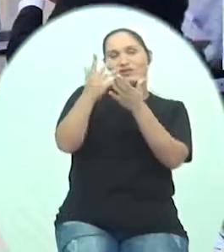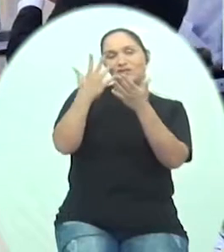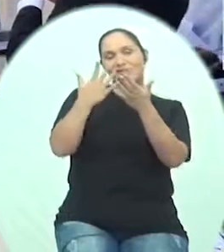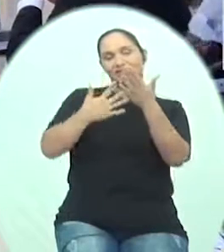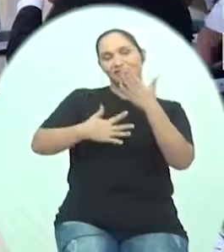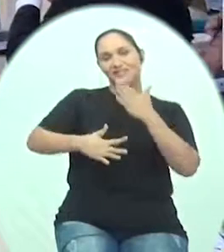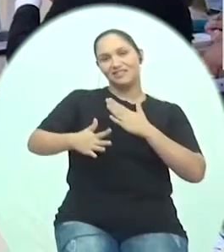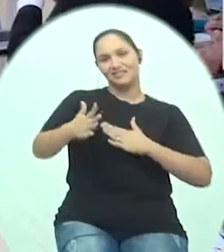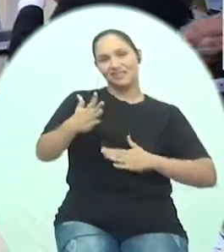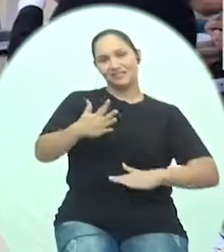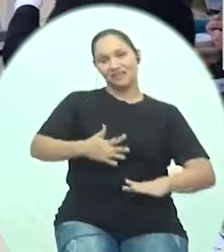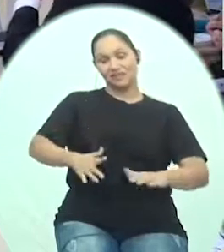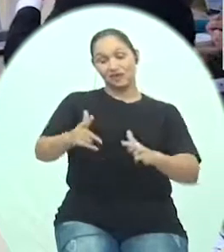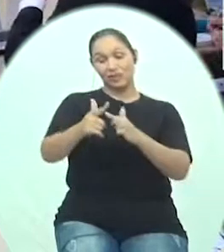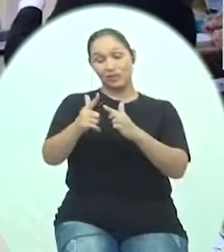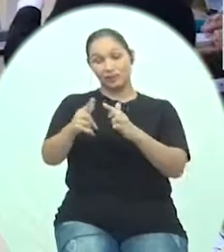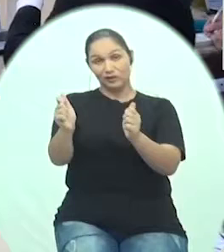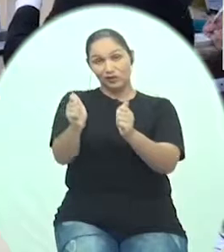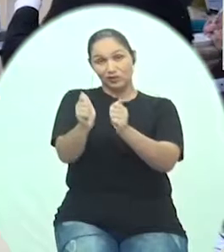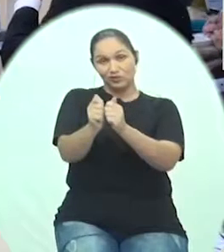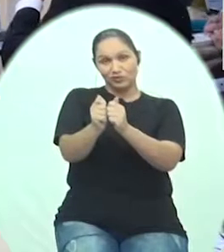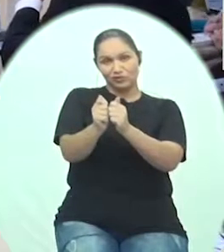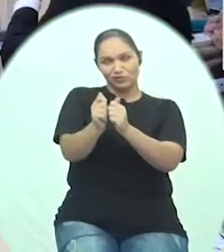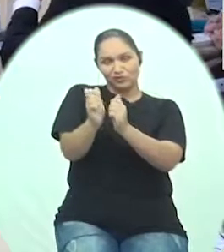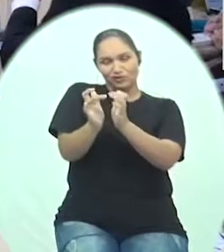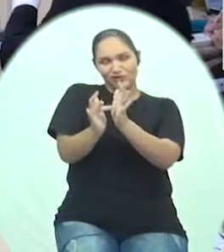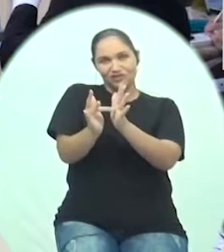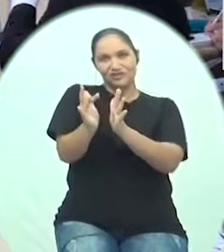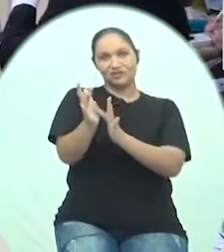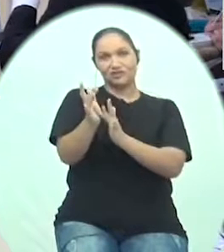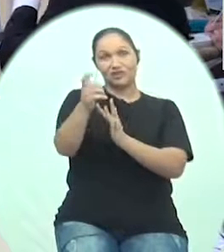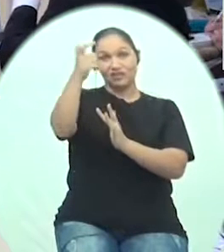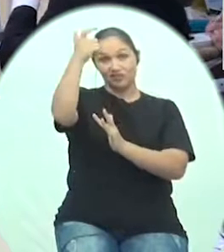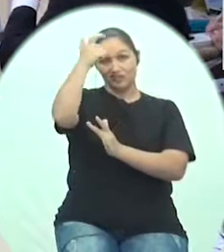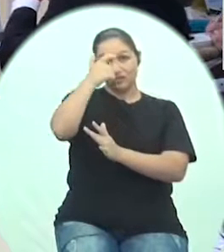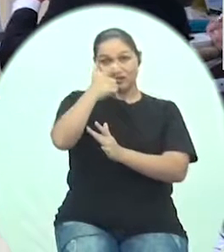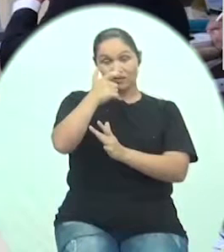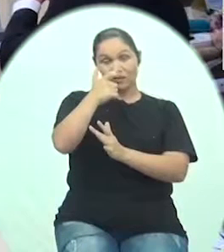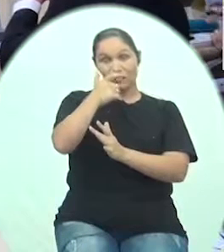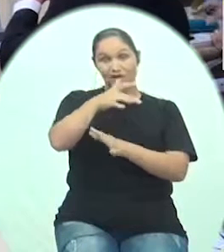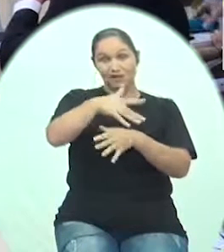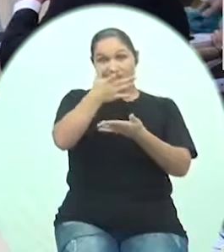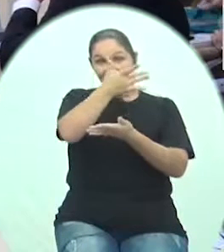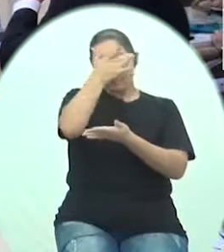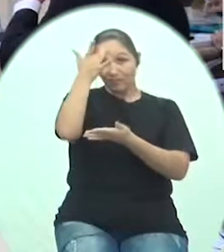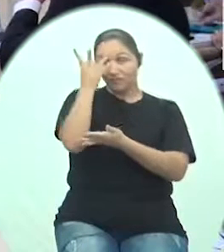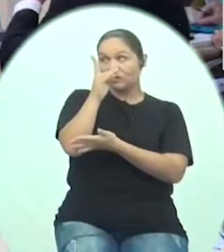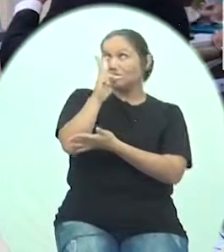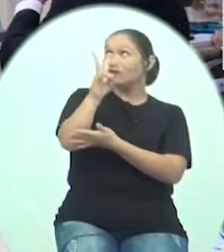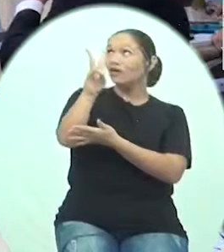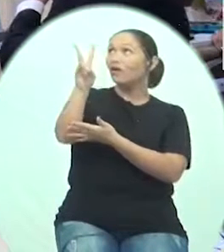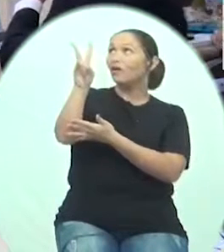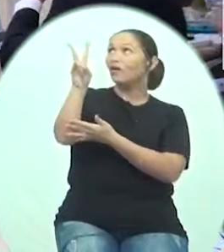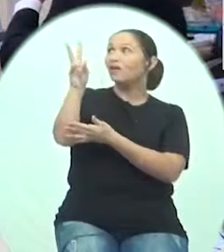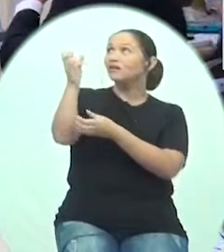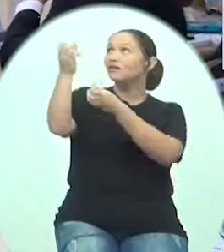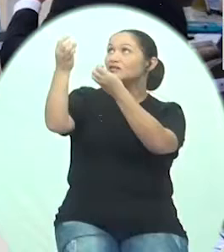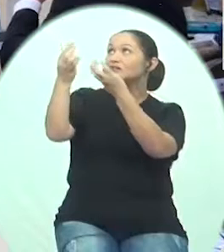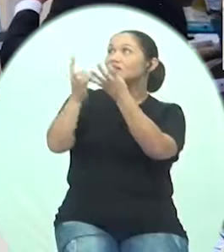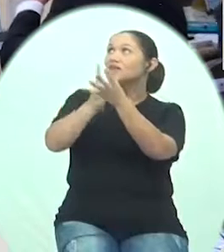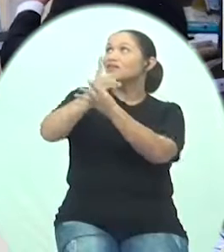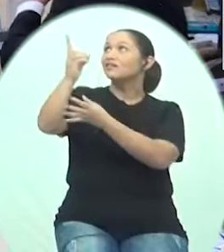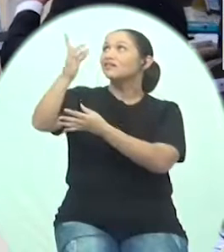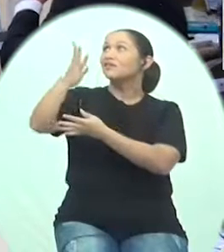descansará direi ao Senhor ele é o meu Deus o meu refúgio